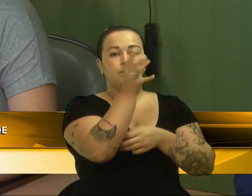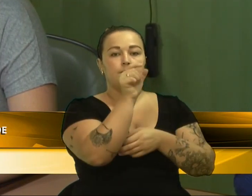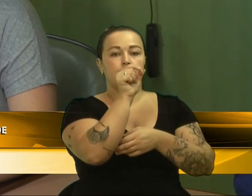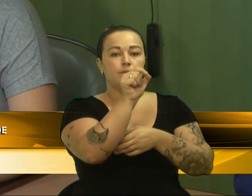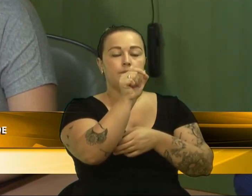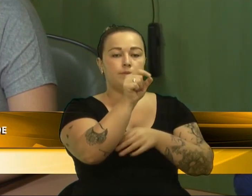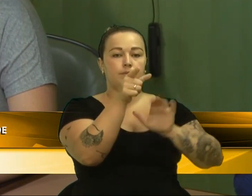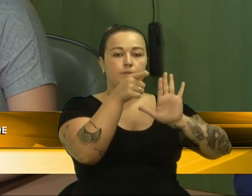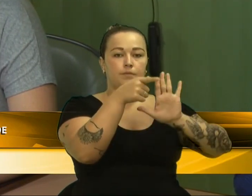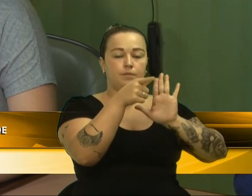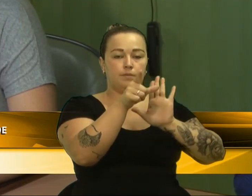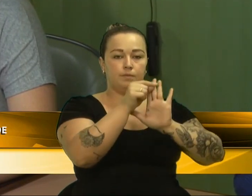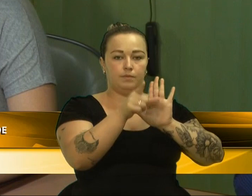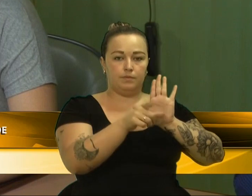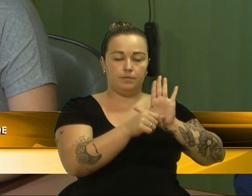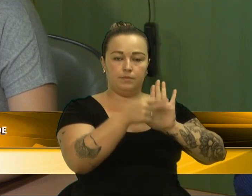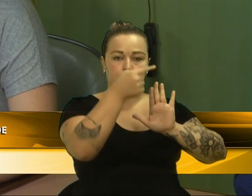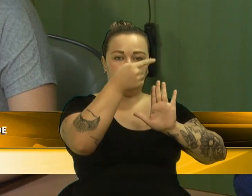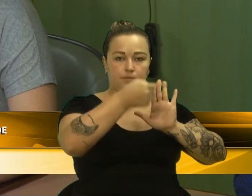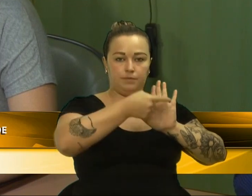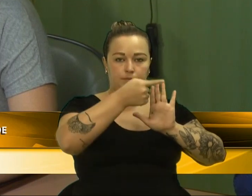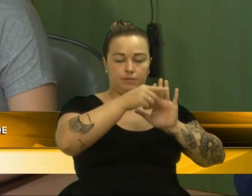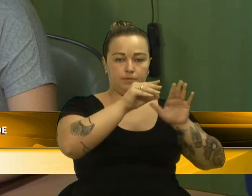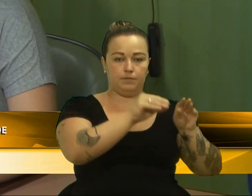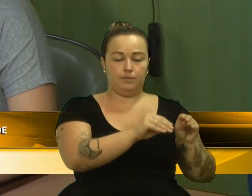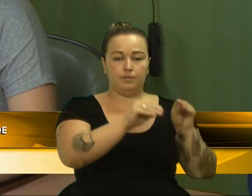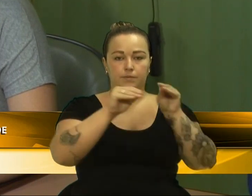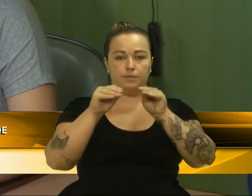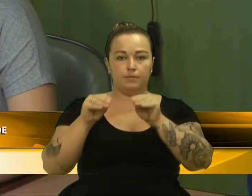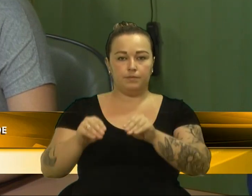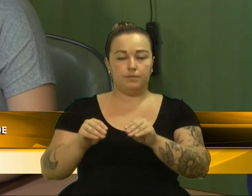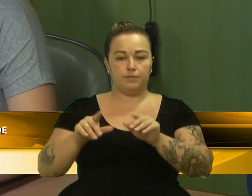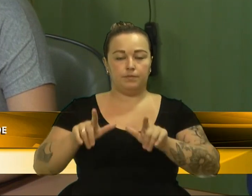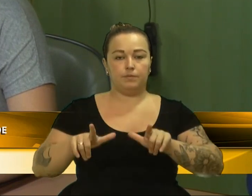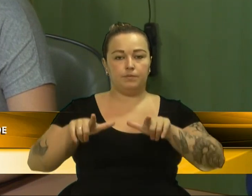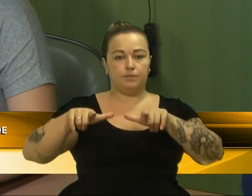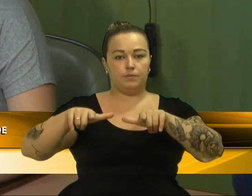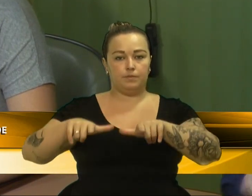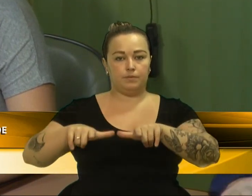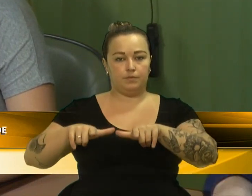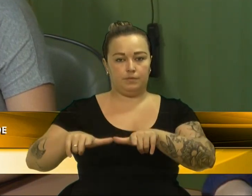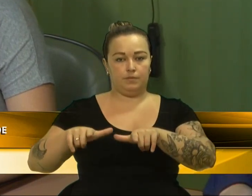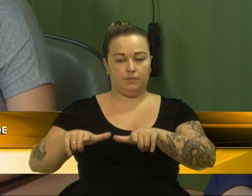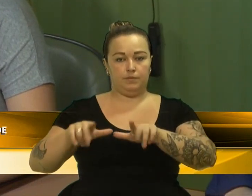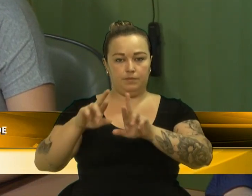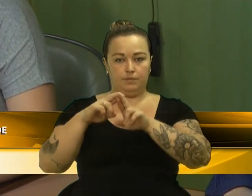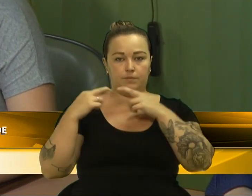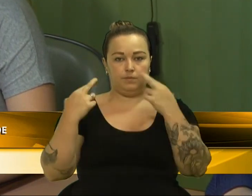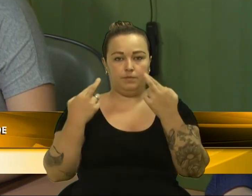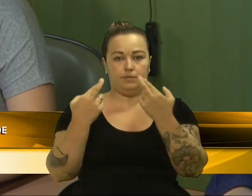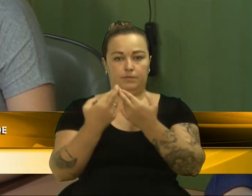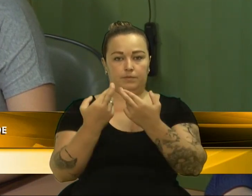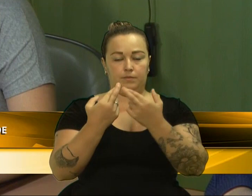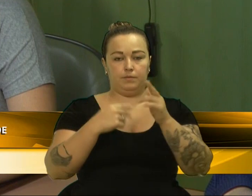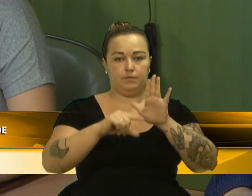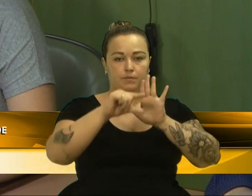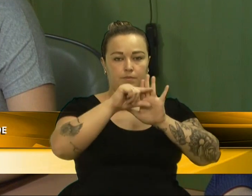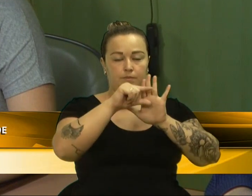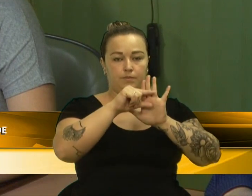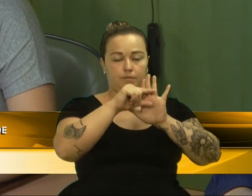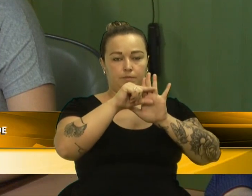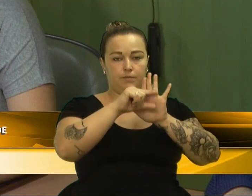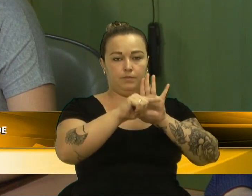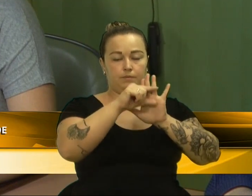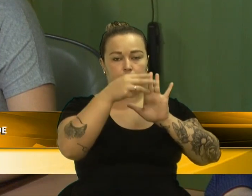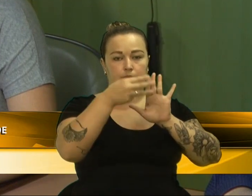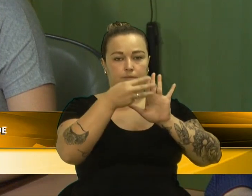Artigo 1º. Transferir as sessões da Câmara Municipal de Caxias do Sul, conforme previsto no parágrafo 4º do artigo 3º do